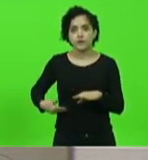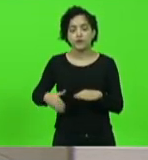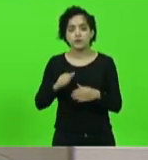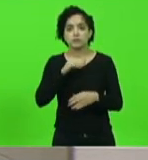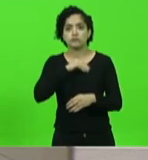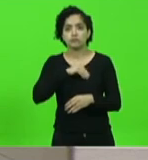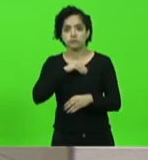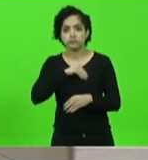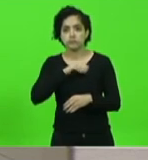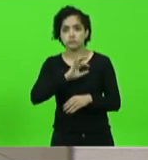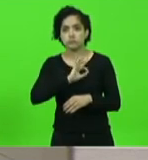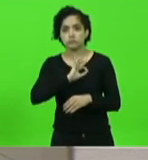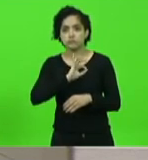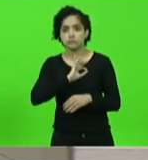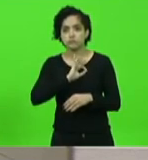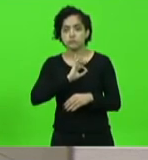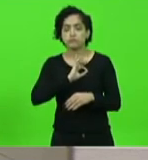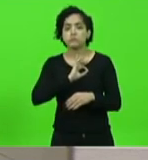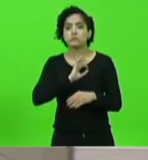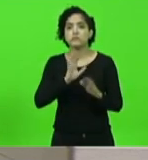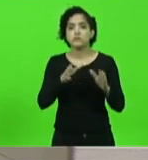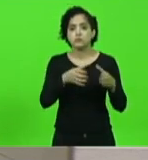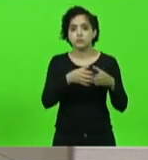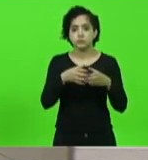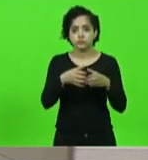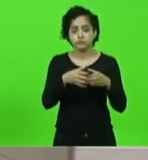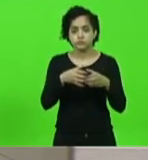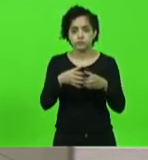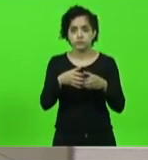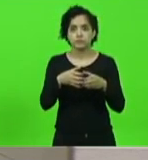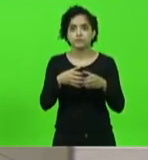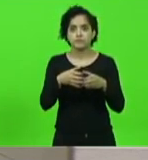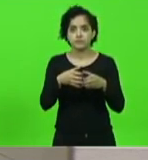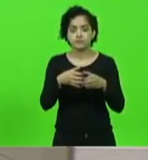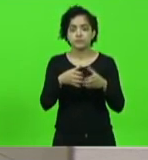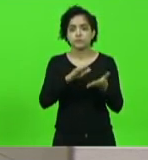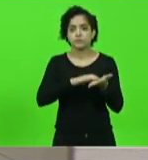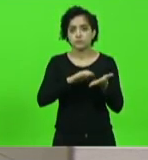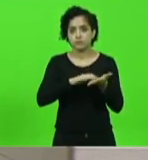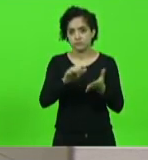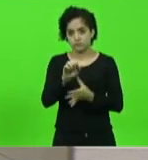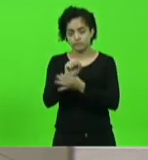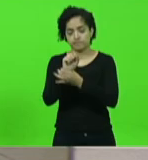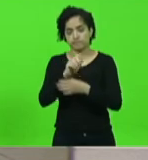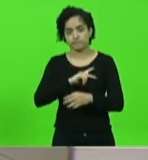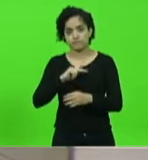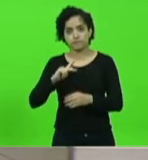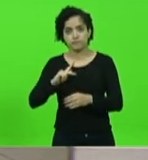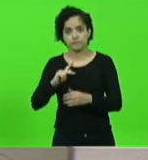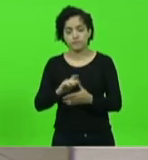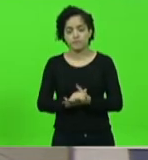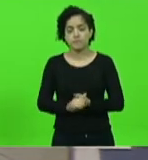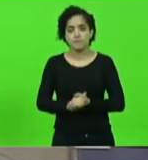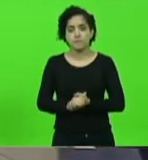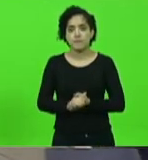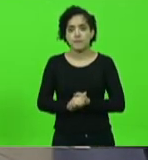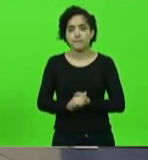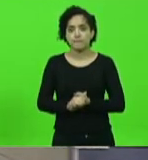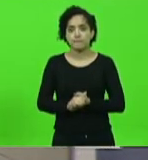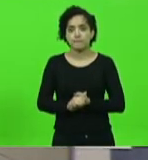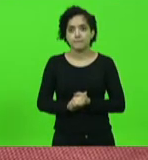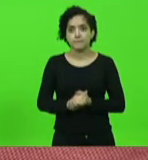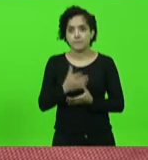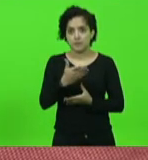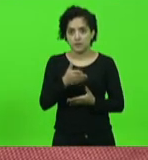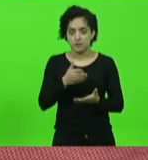carreiras pertencentes às instituições que constituem a Secretaria de Estado da Segurança Pública e estabelece outras providências. Deputados que